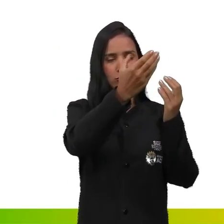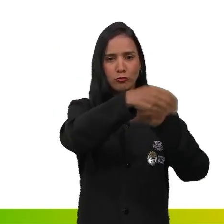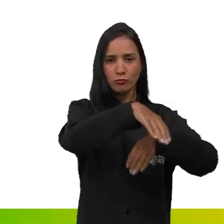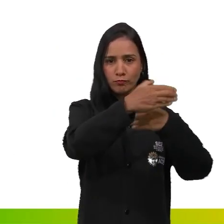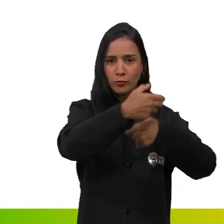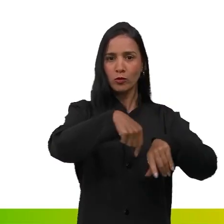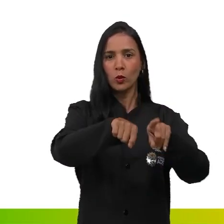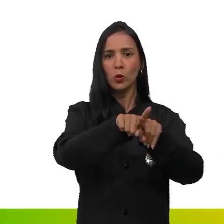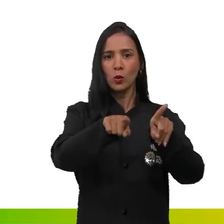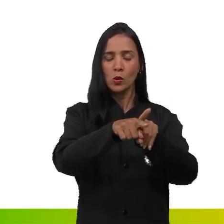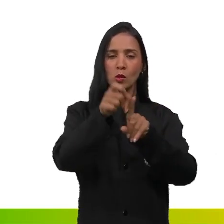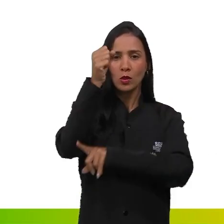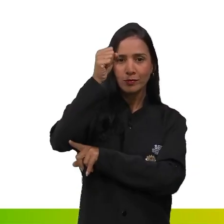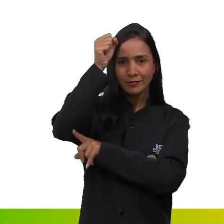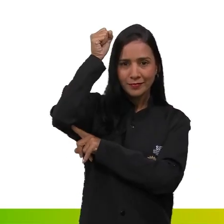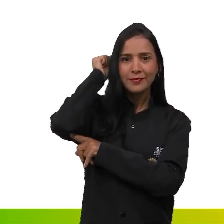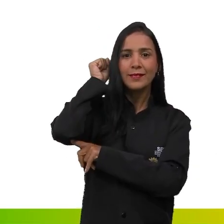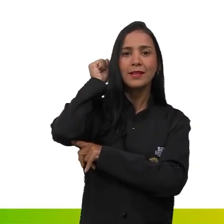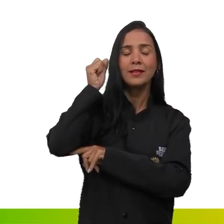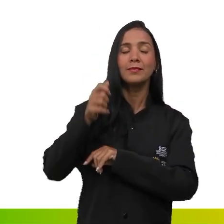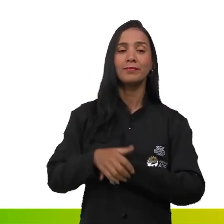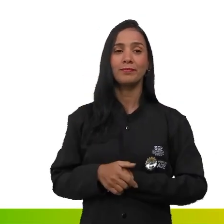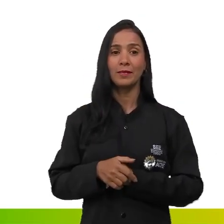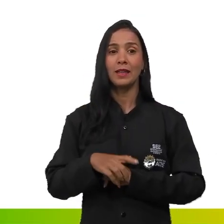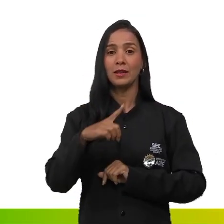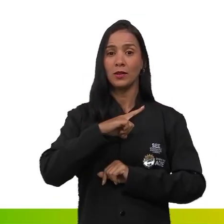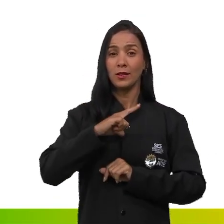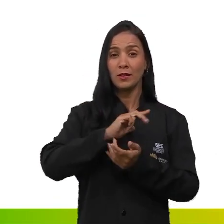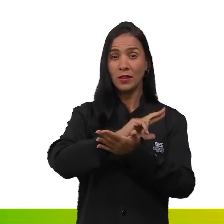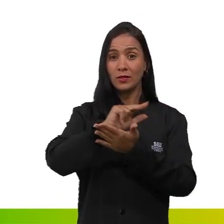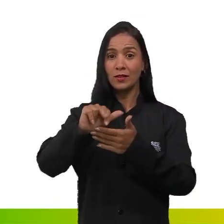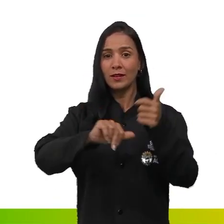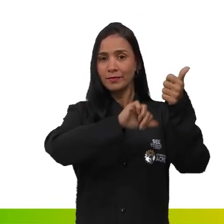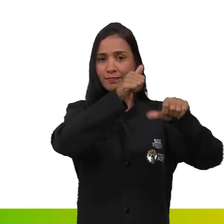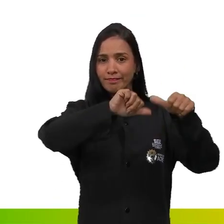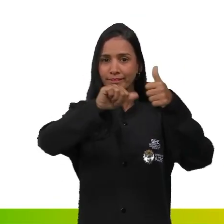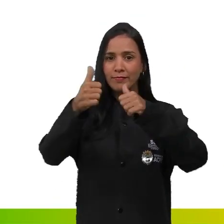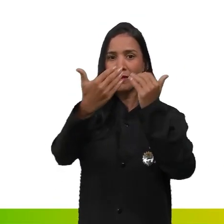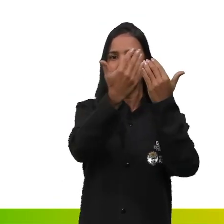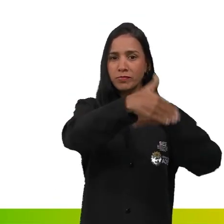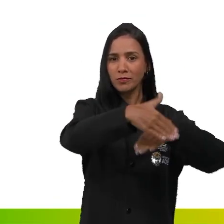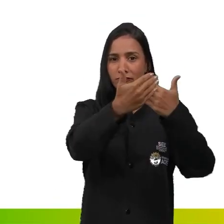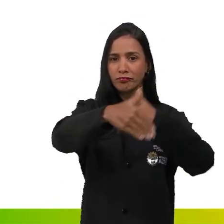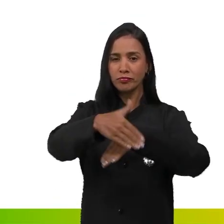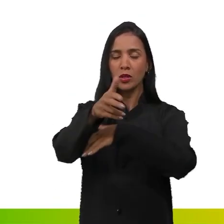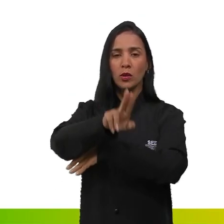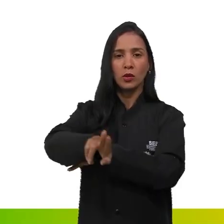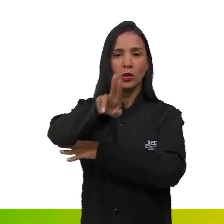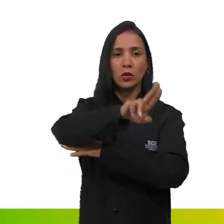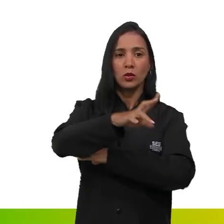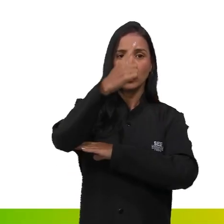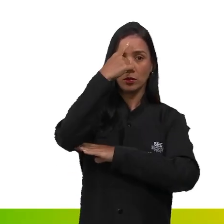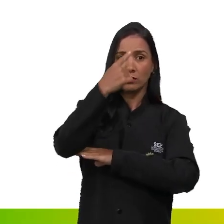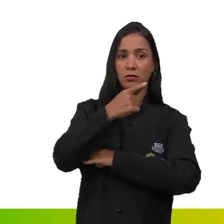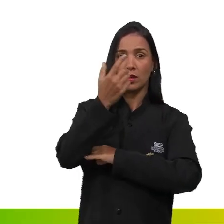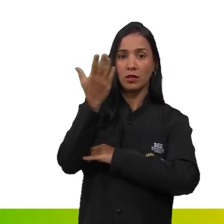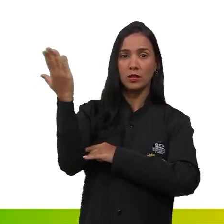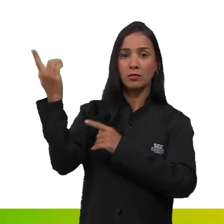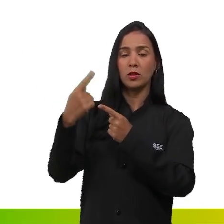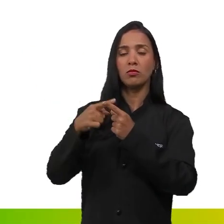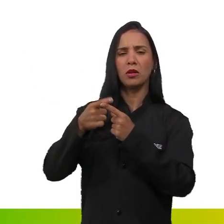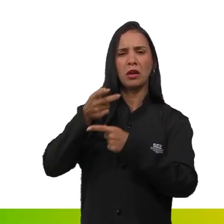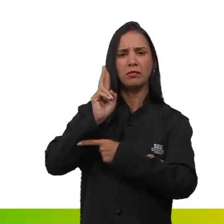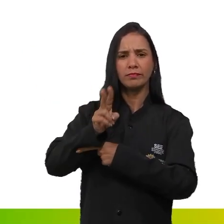vestibulares, então várias avaliações já utilizaram essa imagem. Logo, ela é uma imagem aí muito compartilhada,